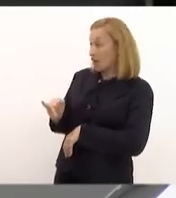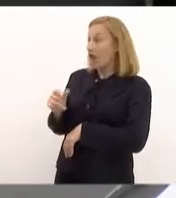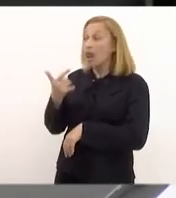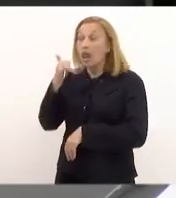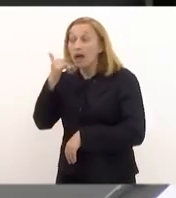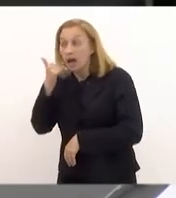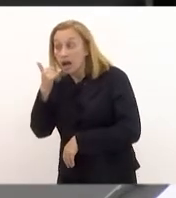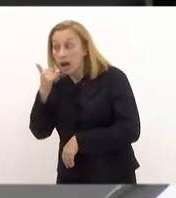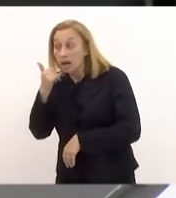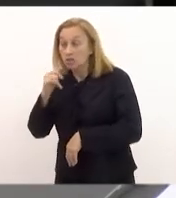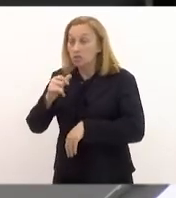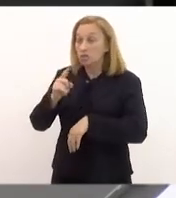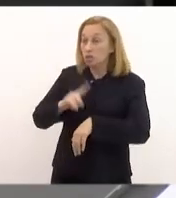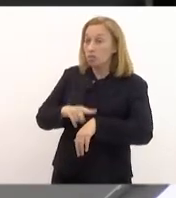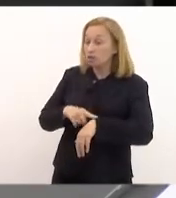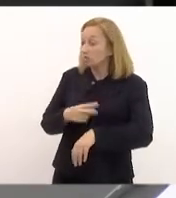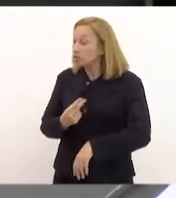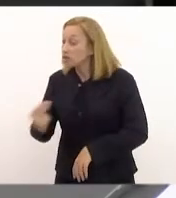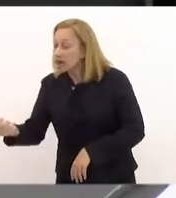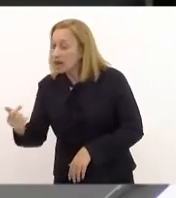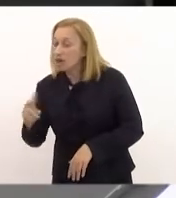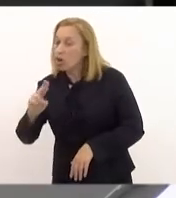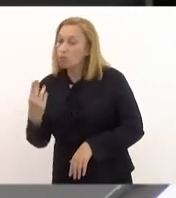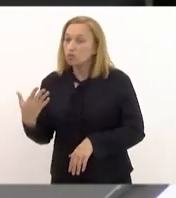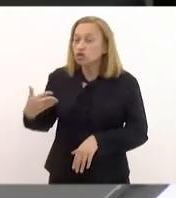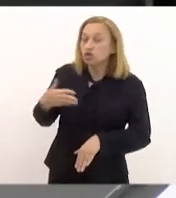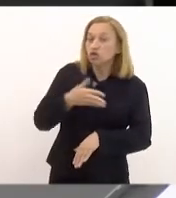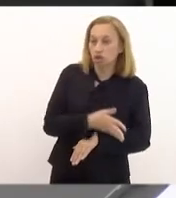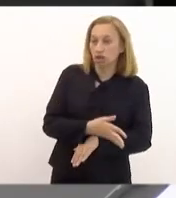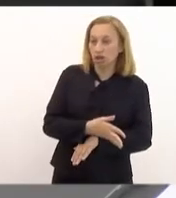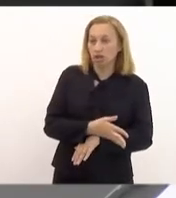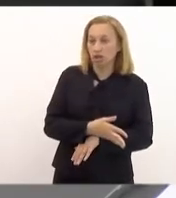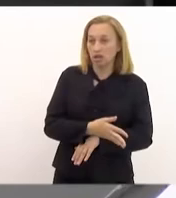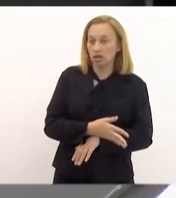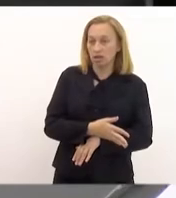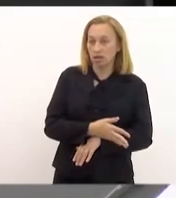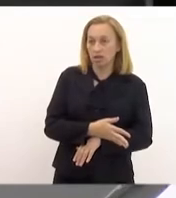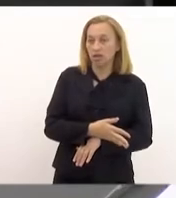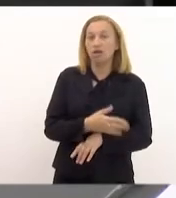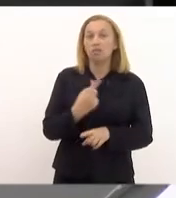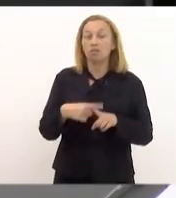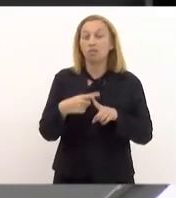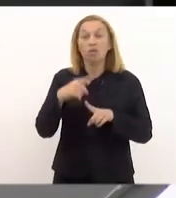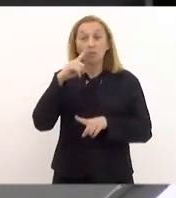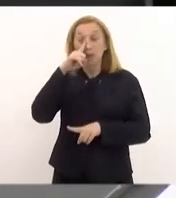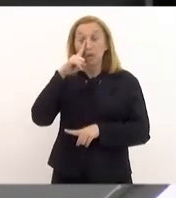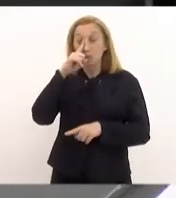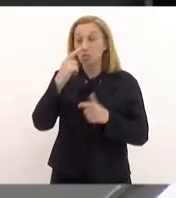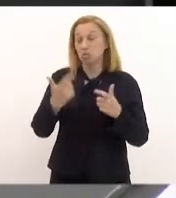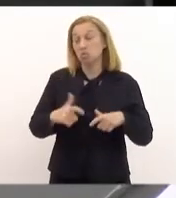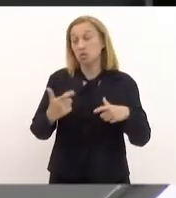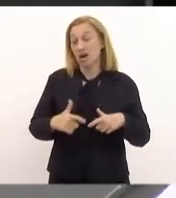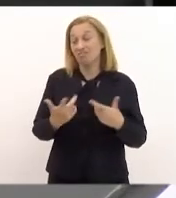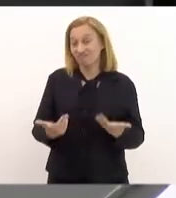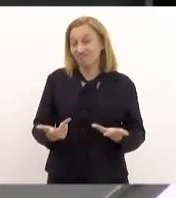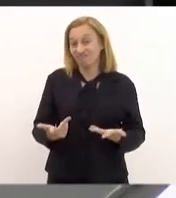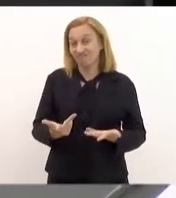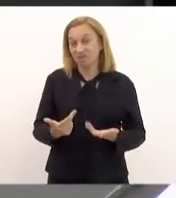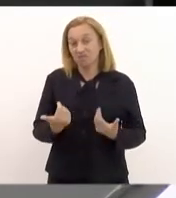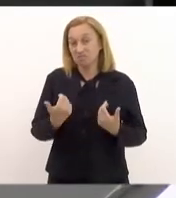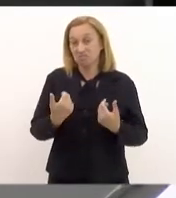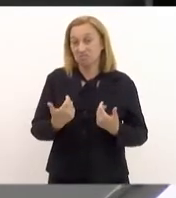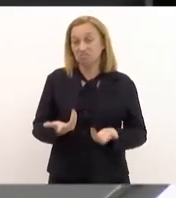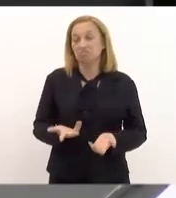avisa quando você chega, porque, né, aqueles postes todos derrubados, etc., que não vou ser redundante para não